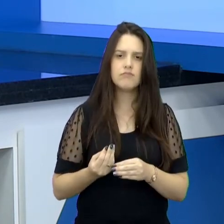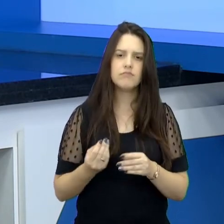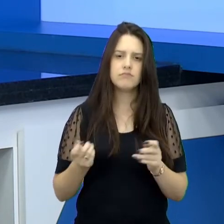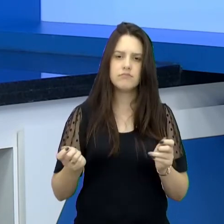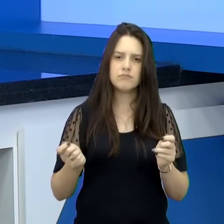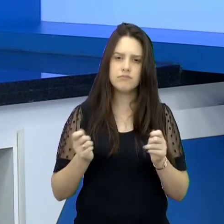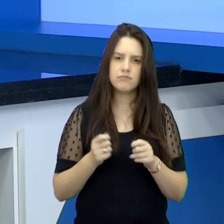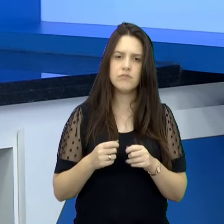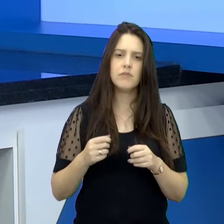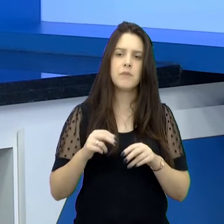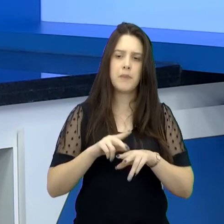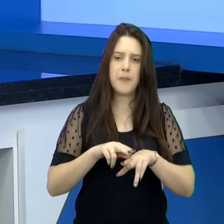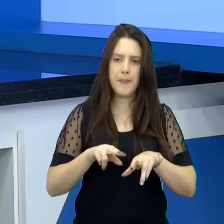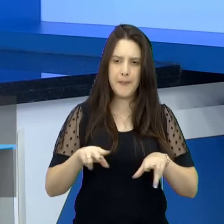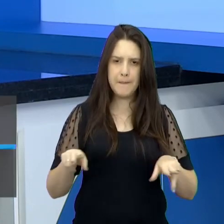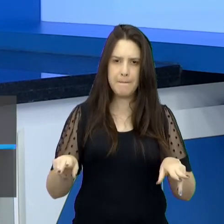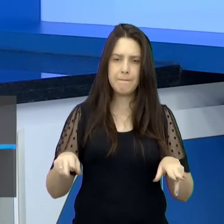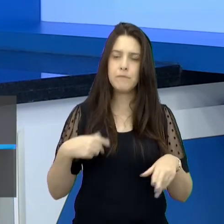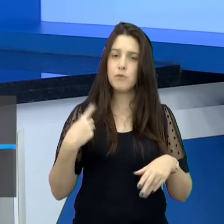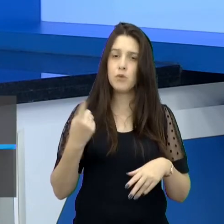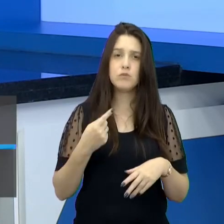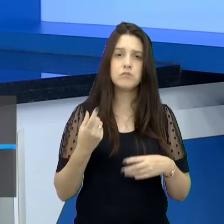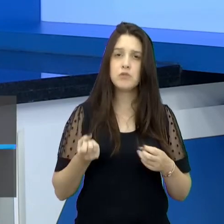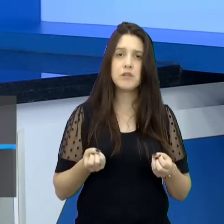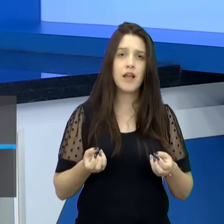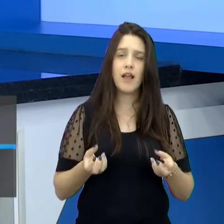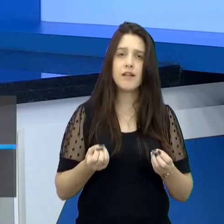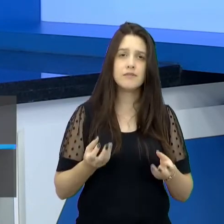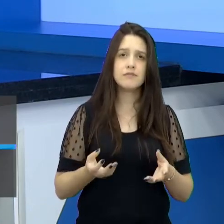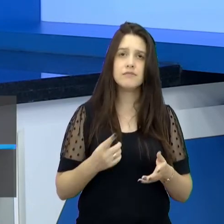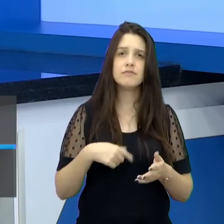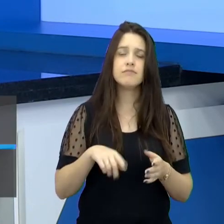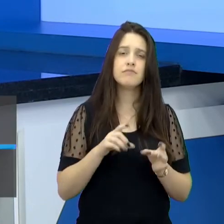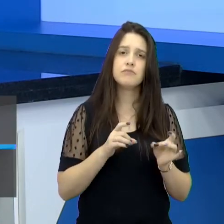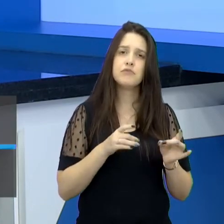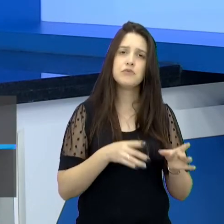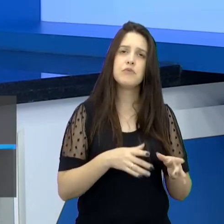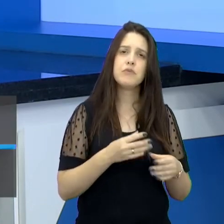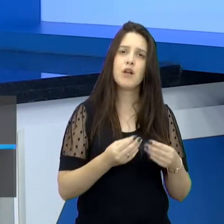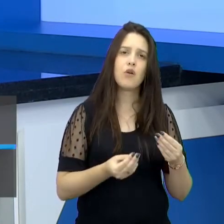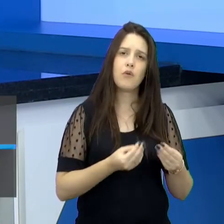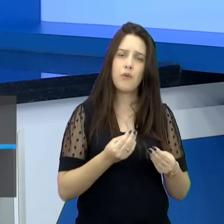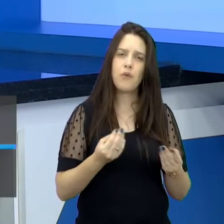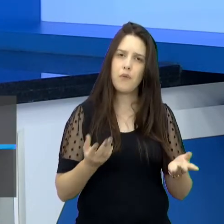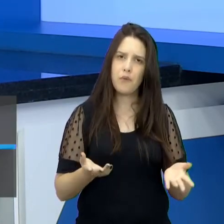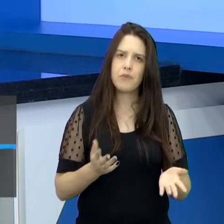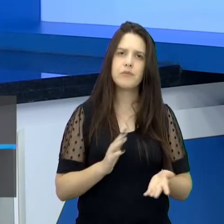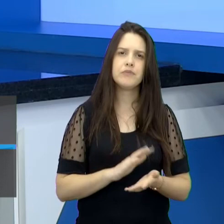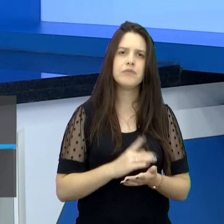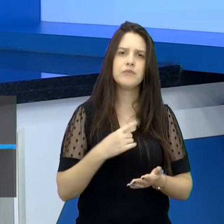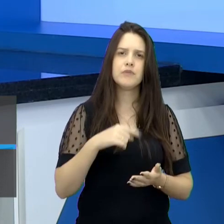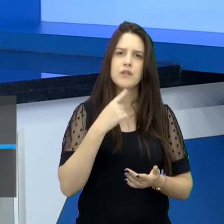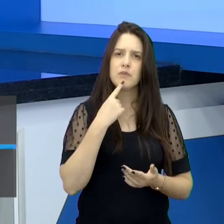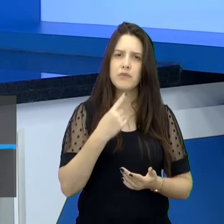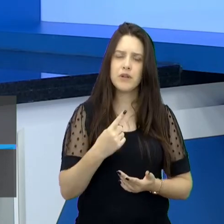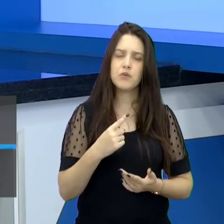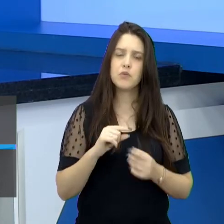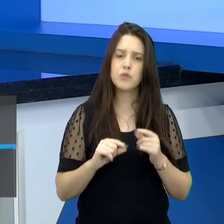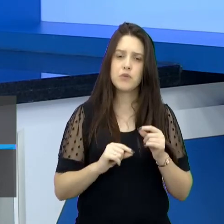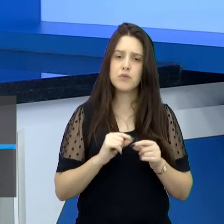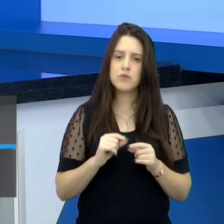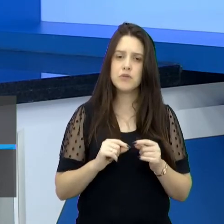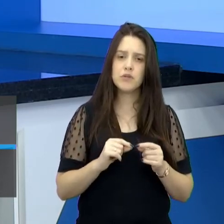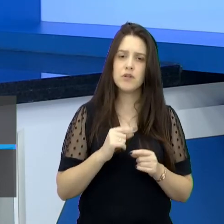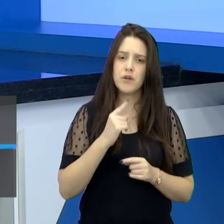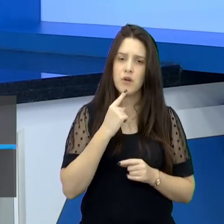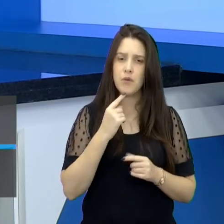aí, quanto a gente gastou aí, quanto que a gente custou para o nosso responsável. Então a gente está fazendo isso,